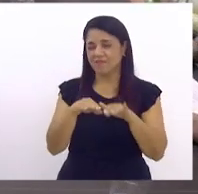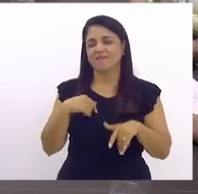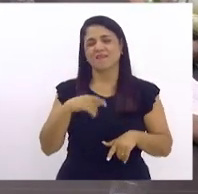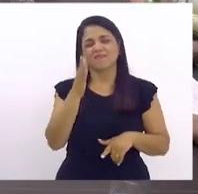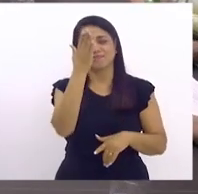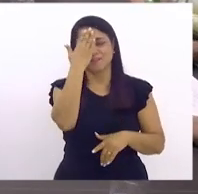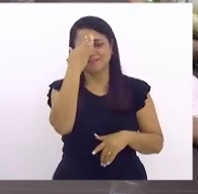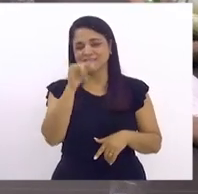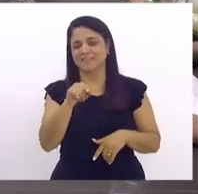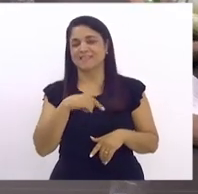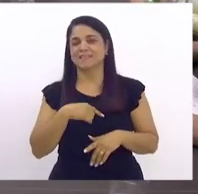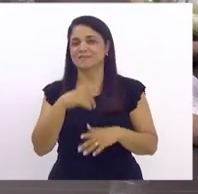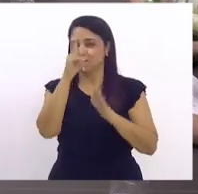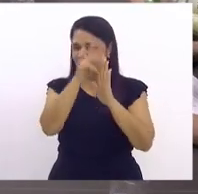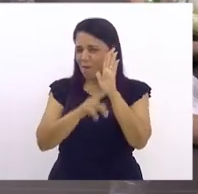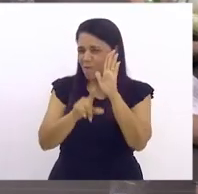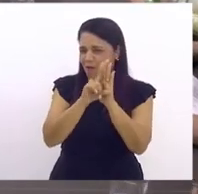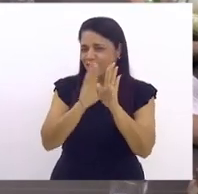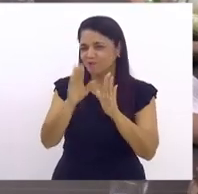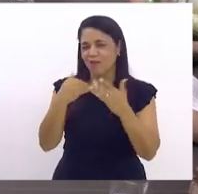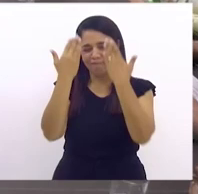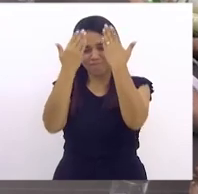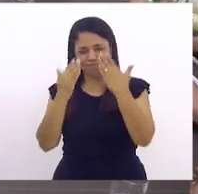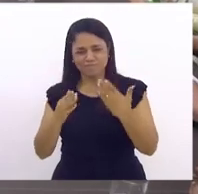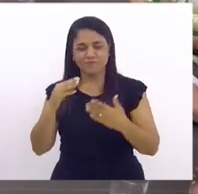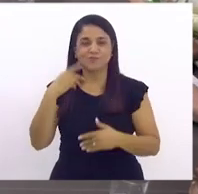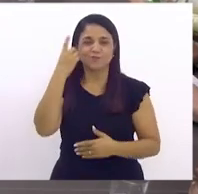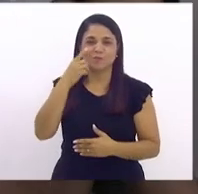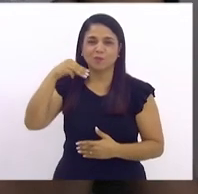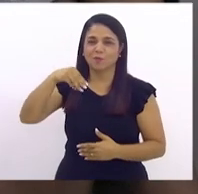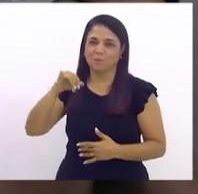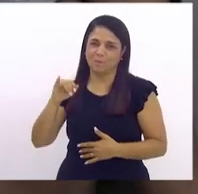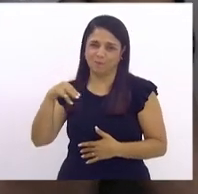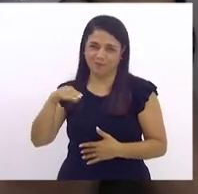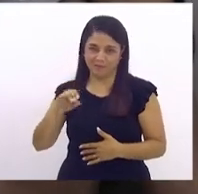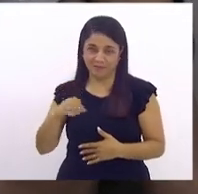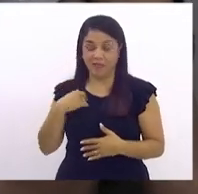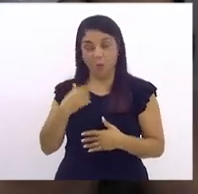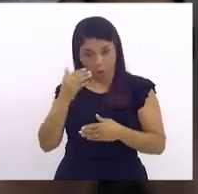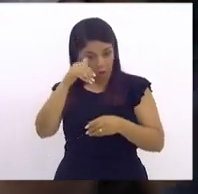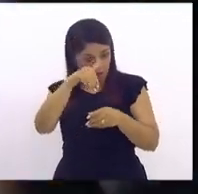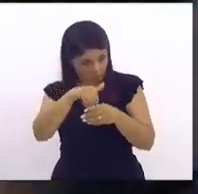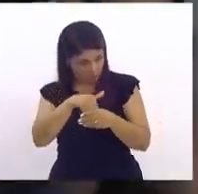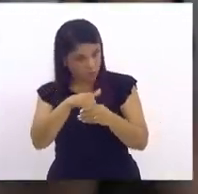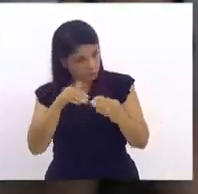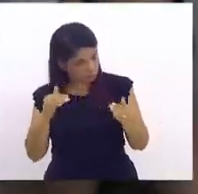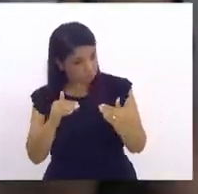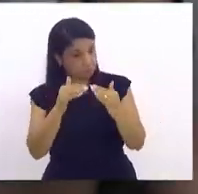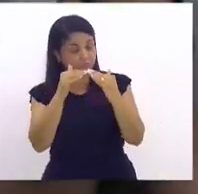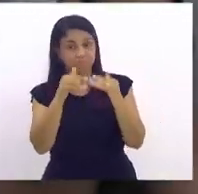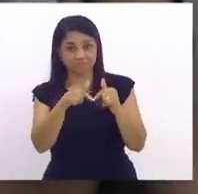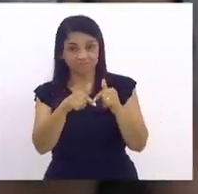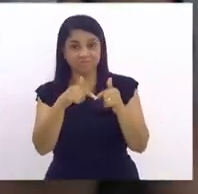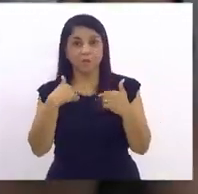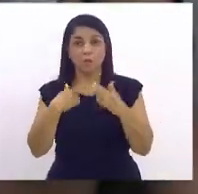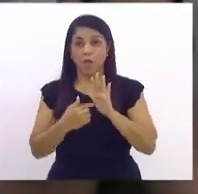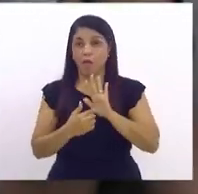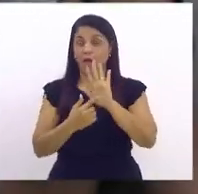vai ter vista do deputado Carlos Mink. Senhor presidente, eu até ia votar favorável, porque eu ia apresentar